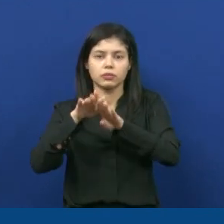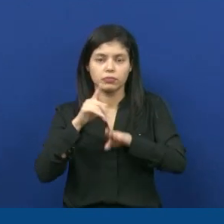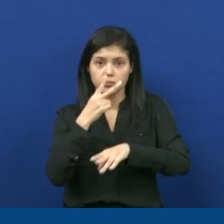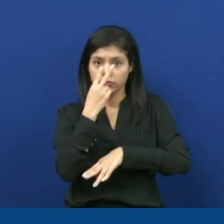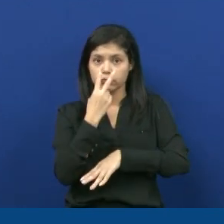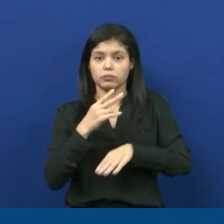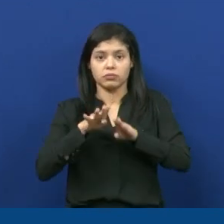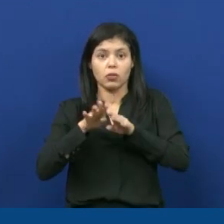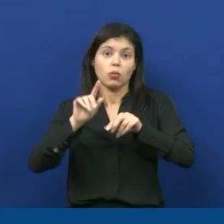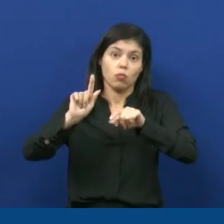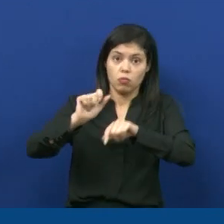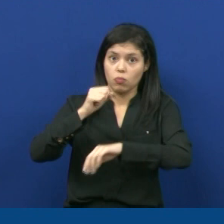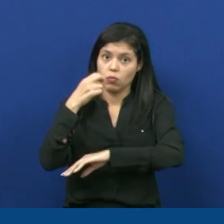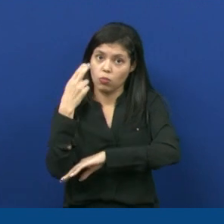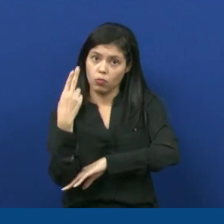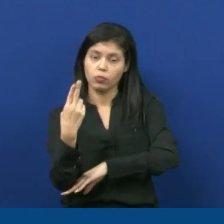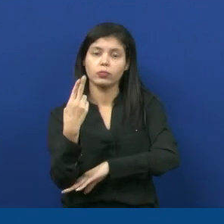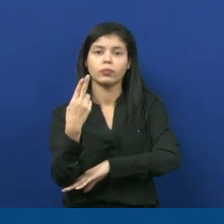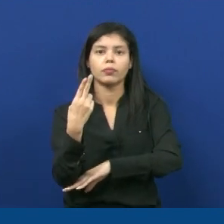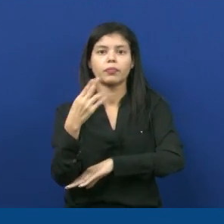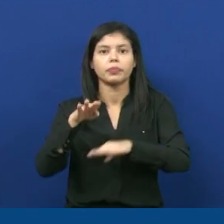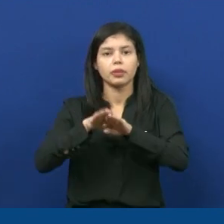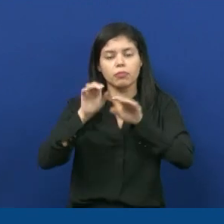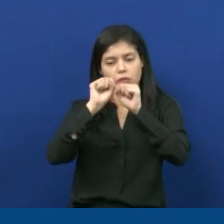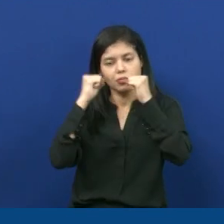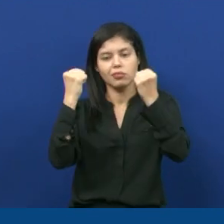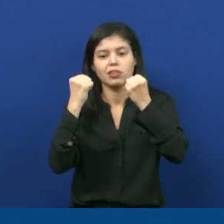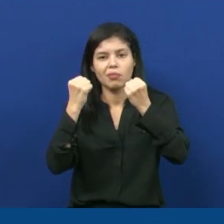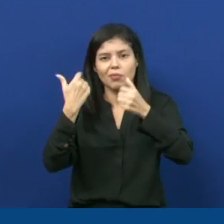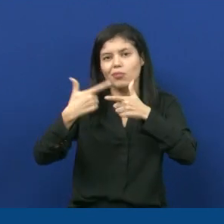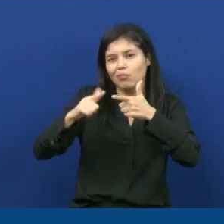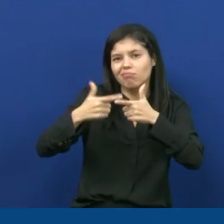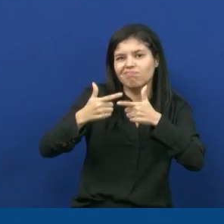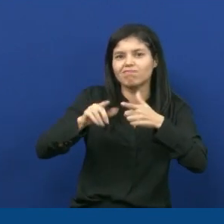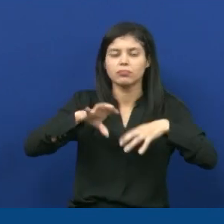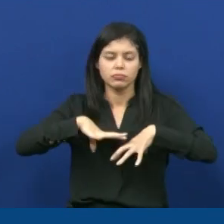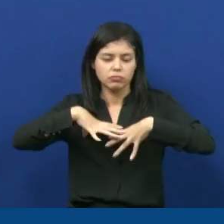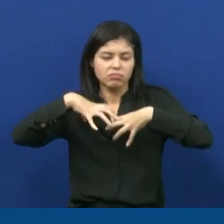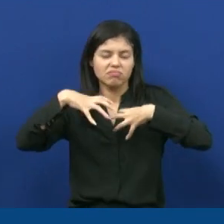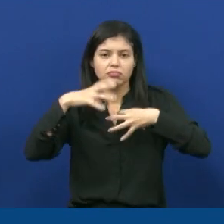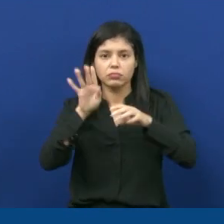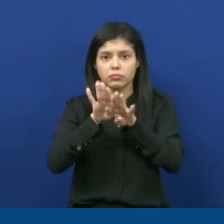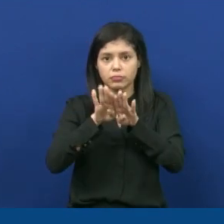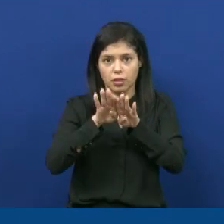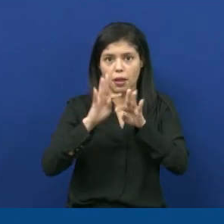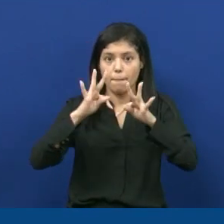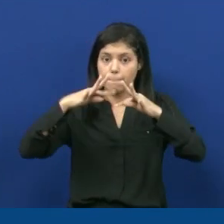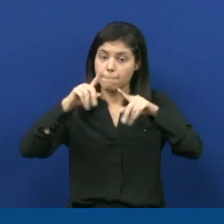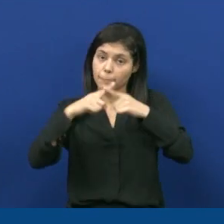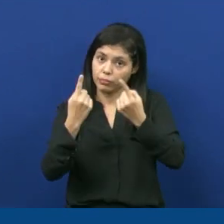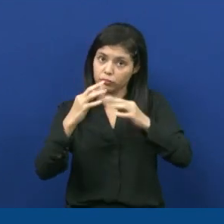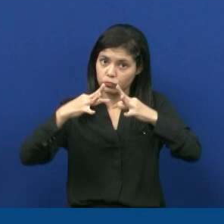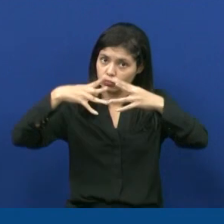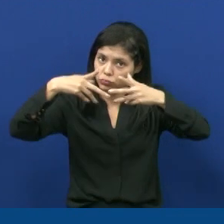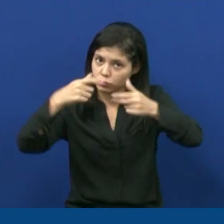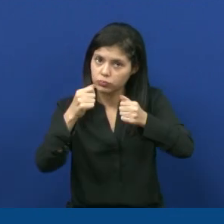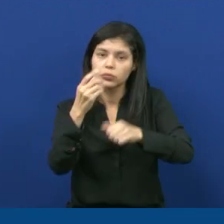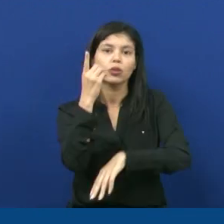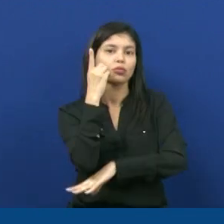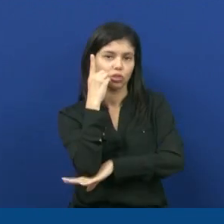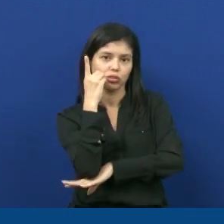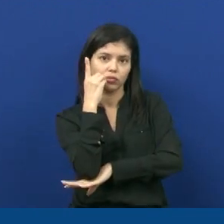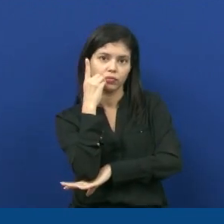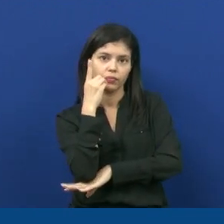ou dos músculos do sistema respiratório, mas todas elas fazem parte do nosso dia a